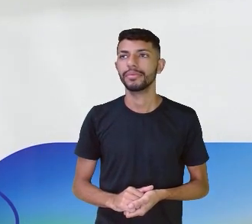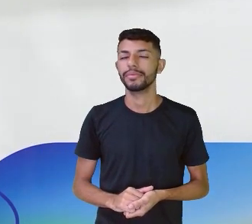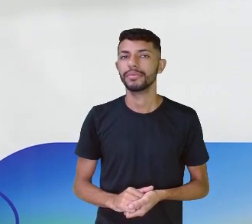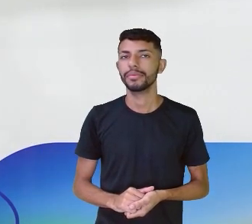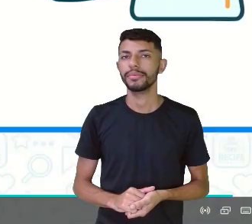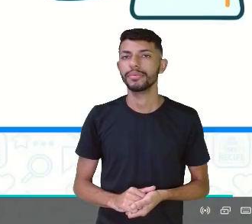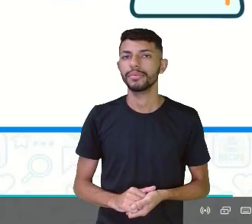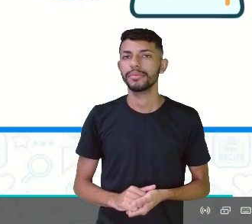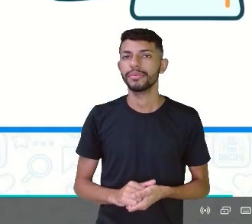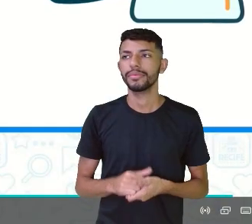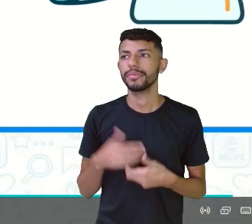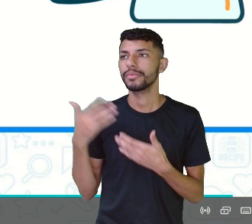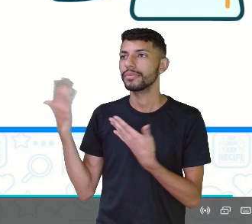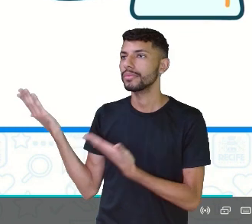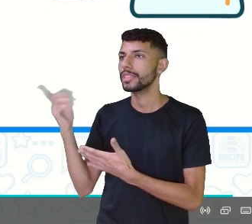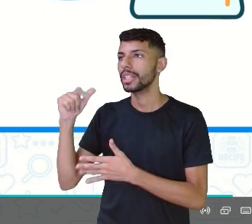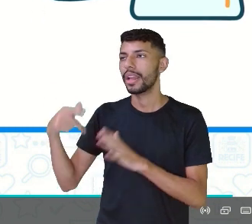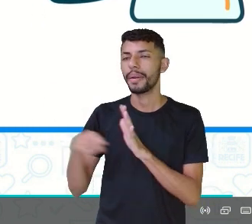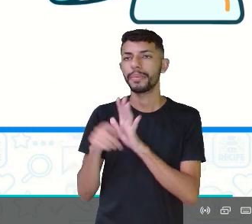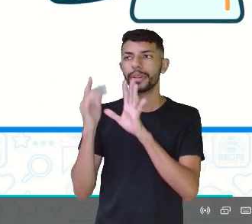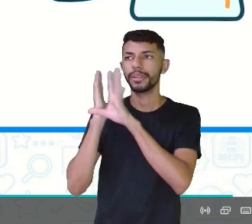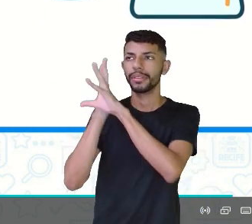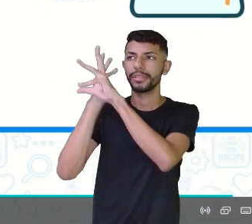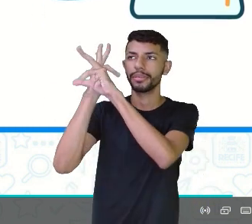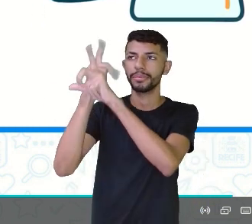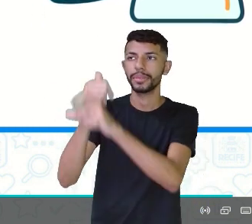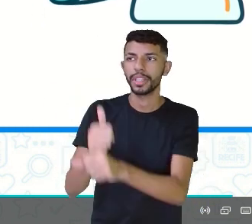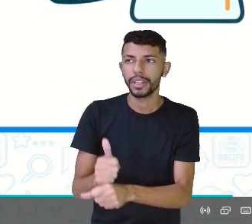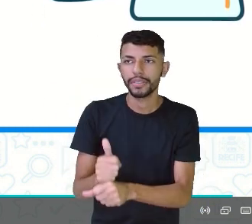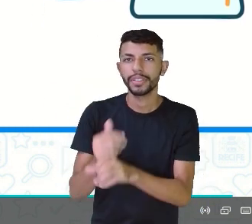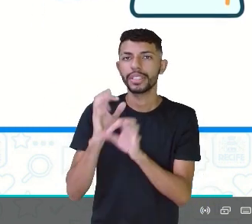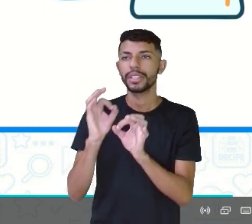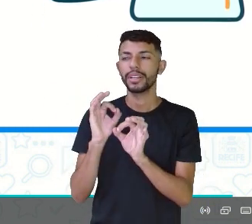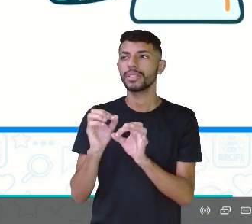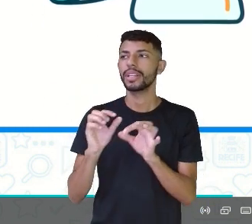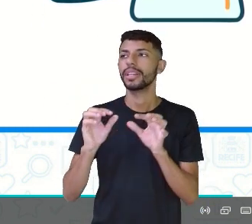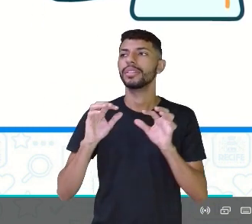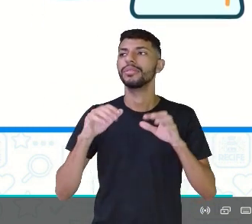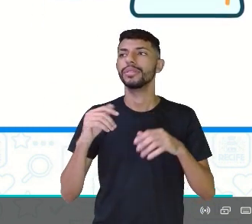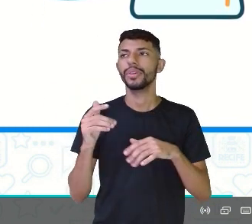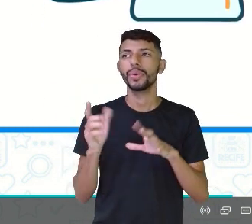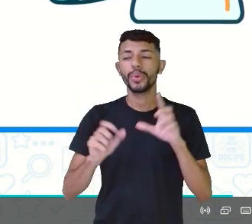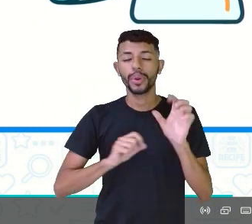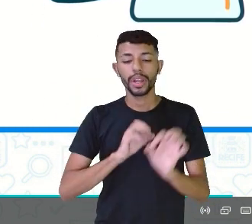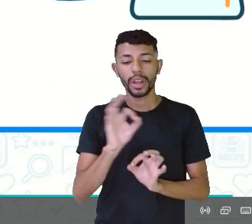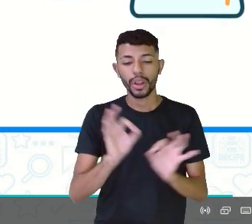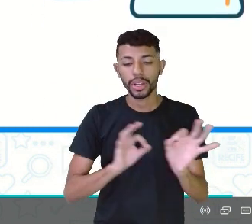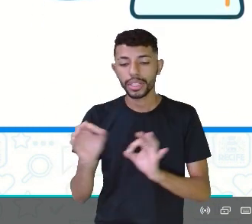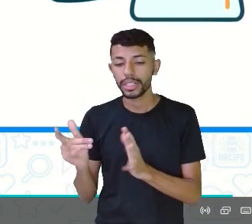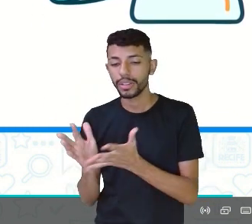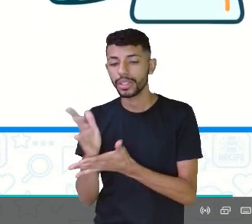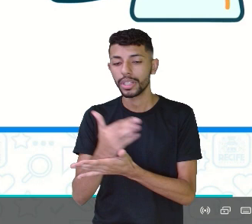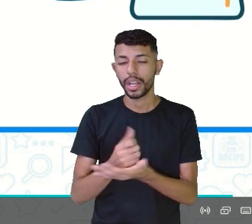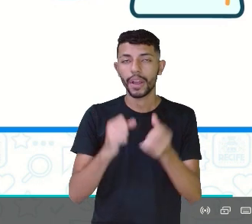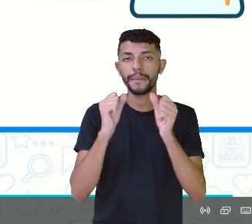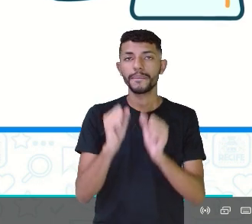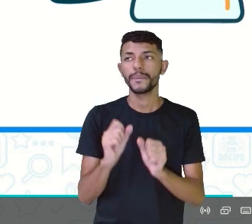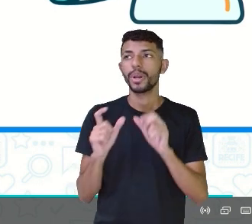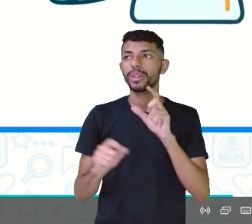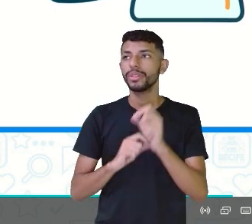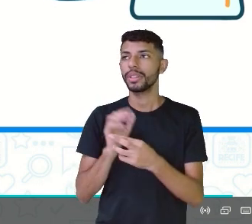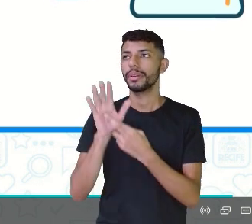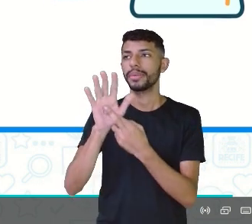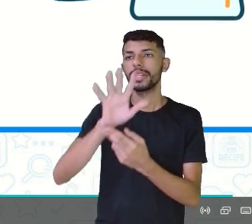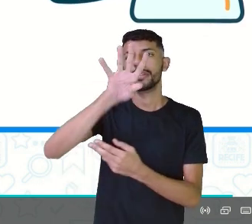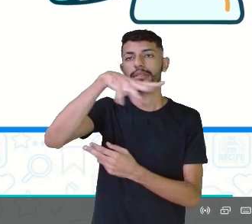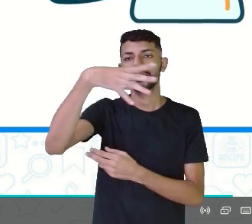Aqui eu tenho, né, uma revisão breve, né? A tabulação de dados pode ser representada através de gráficos e